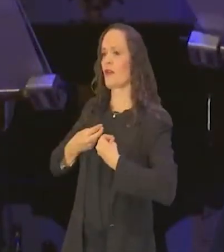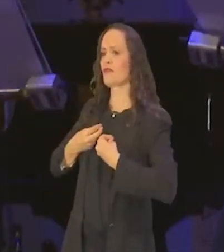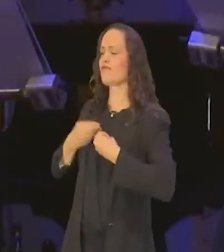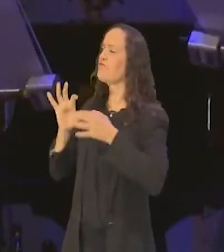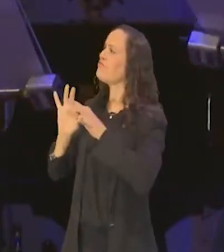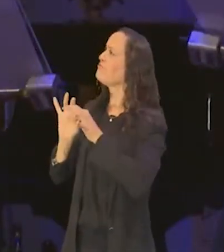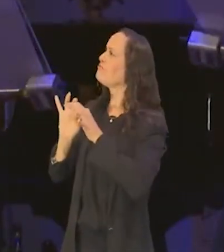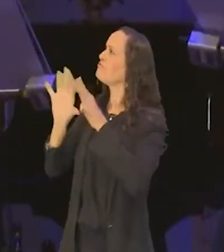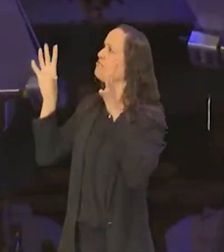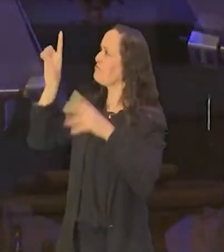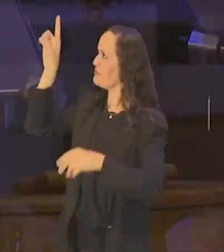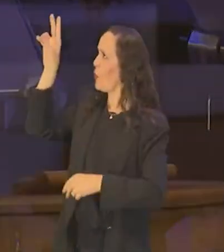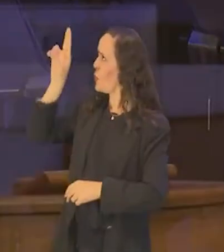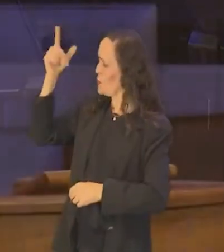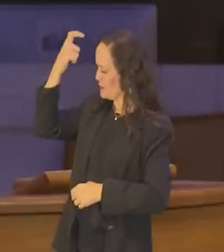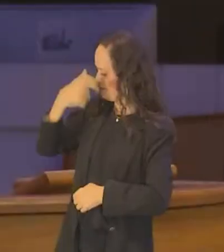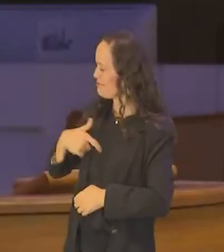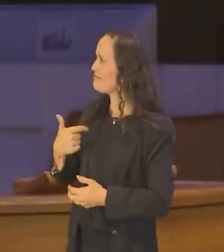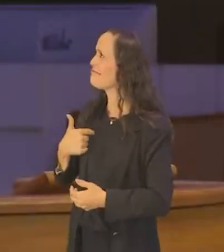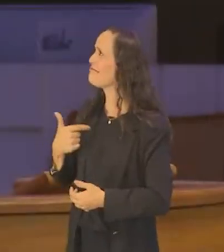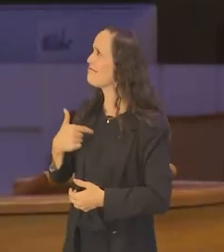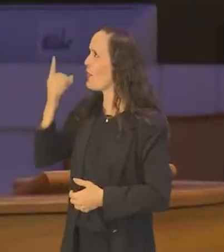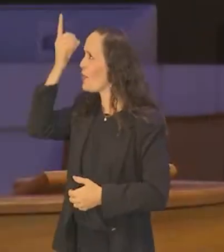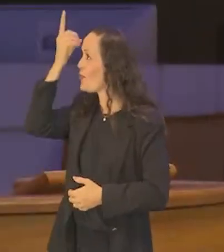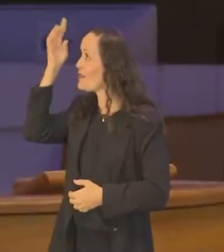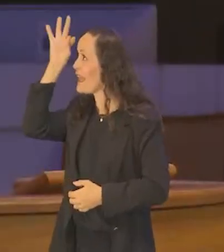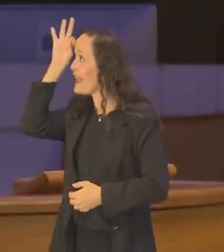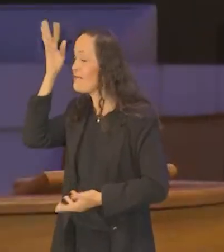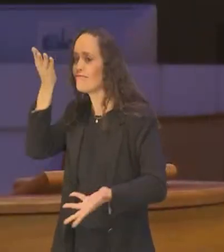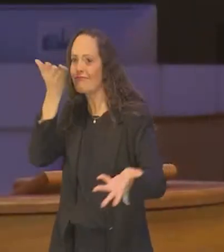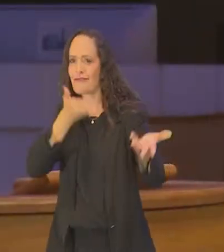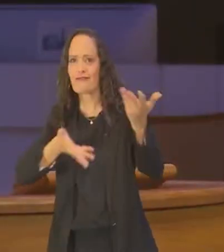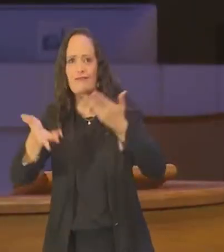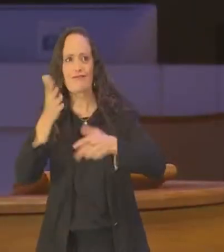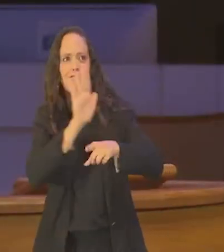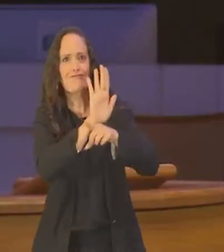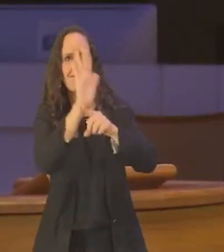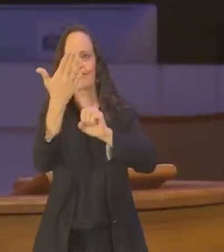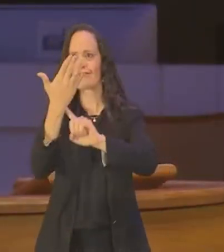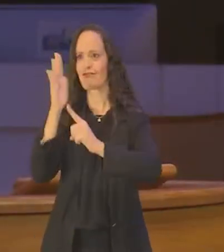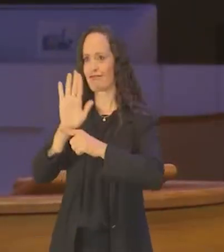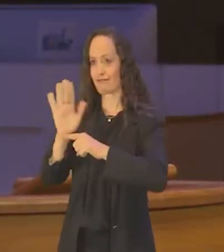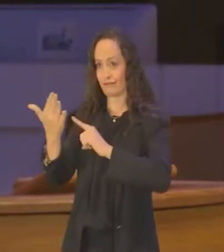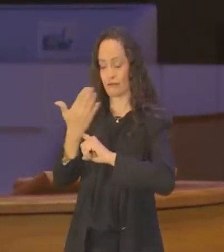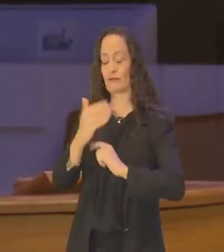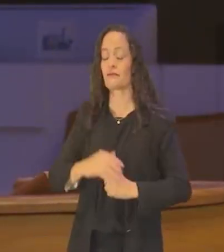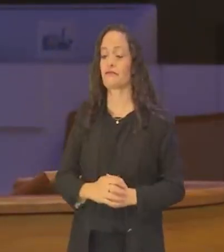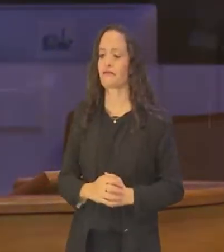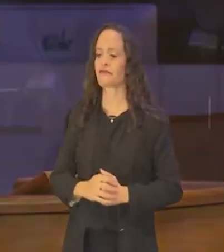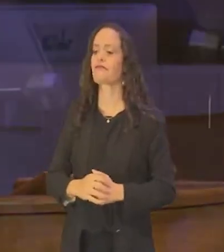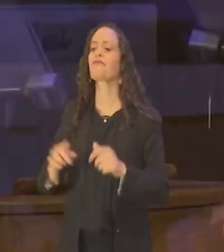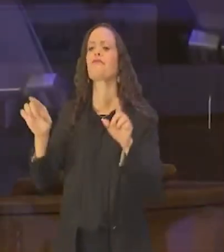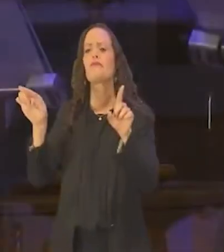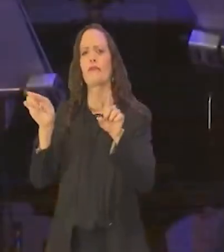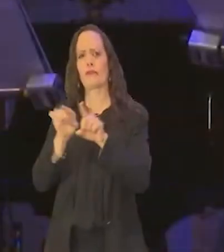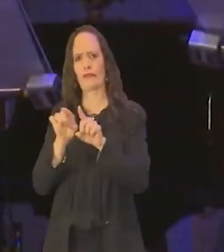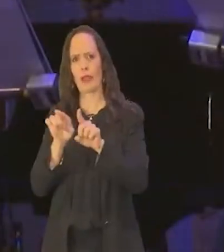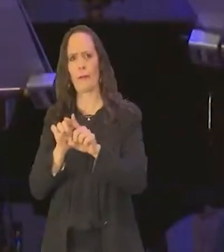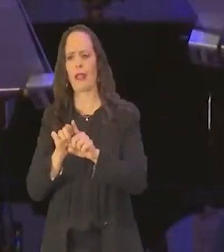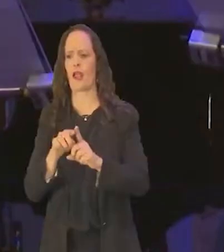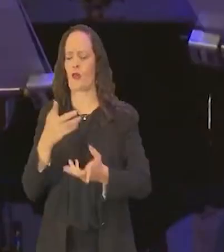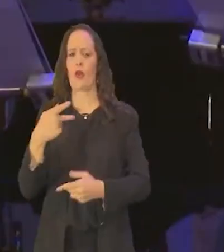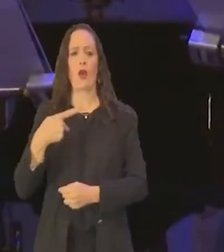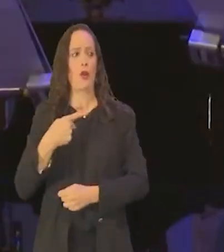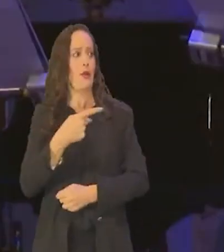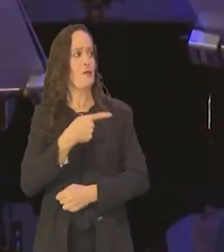disposição, a serviço, para edificarmos e sermos edificados. Fomos também ministrados pelo pastor Neander, que